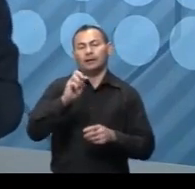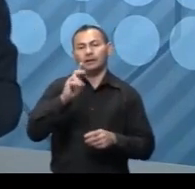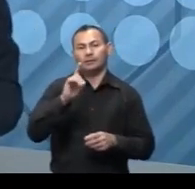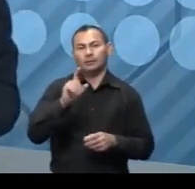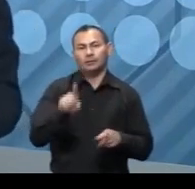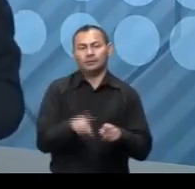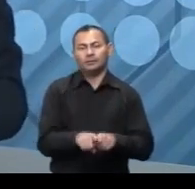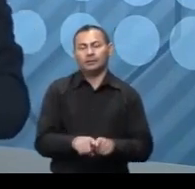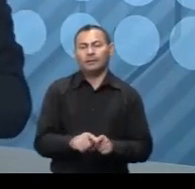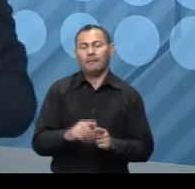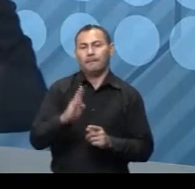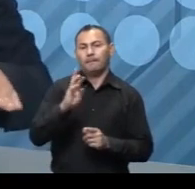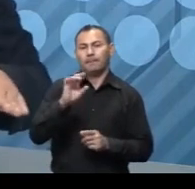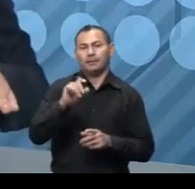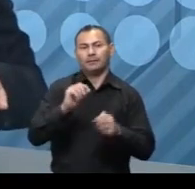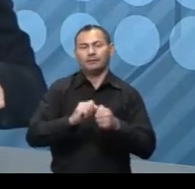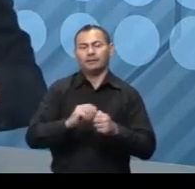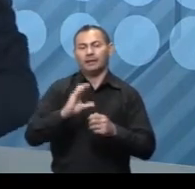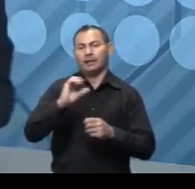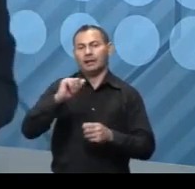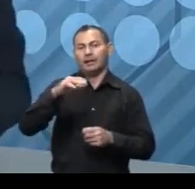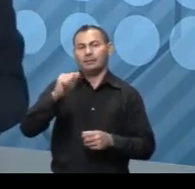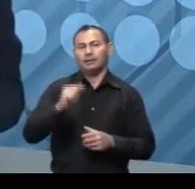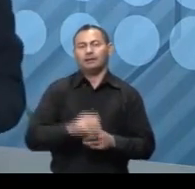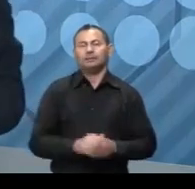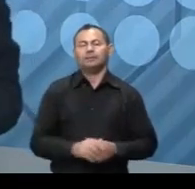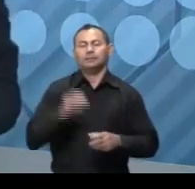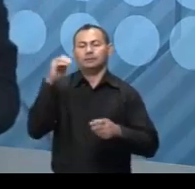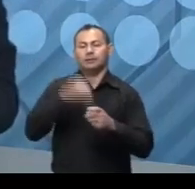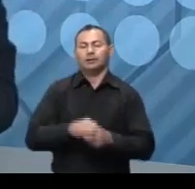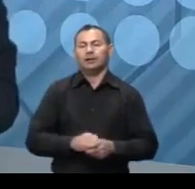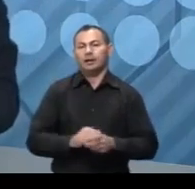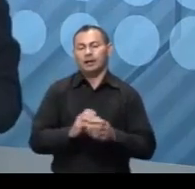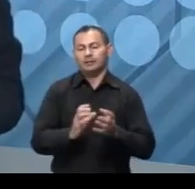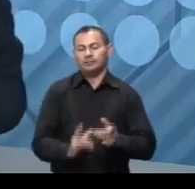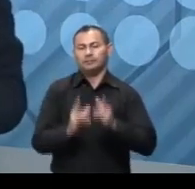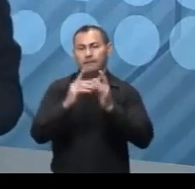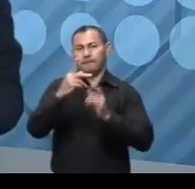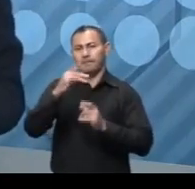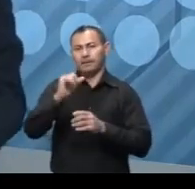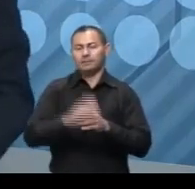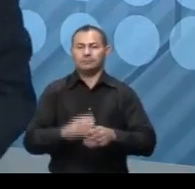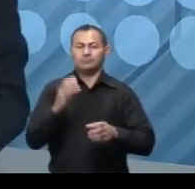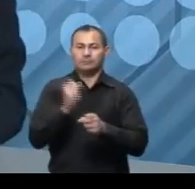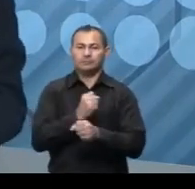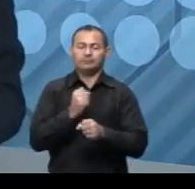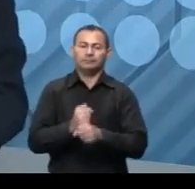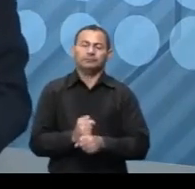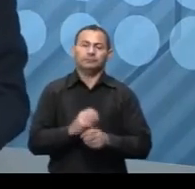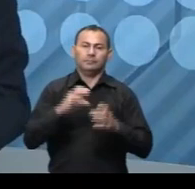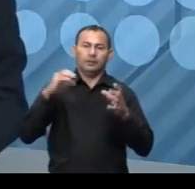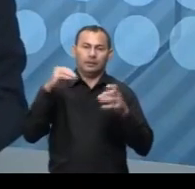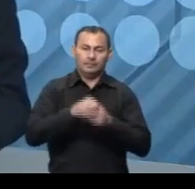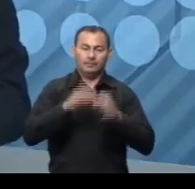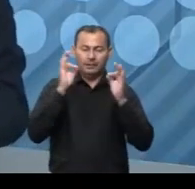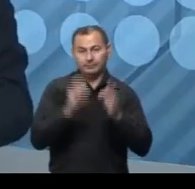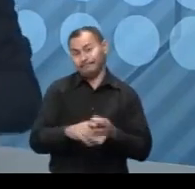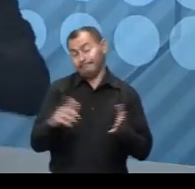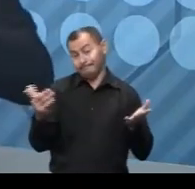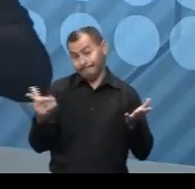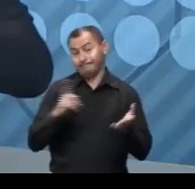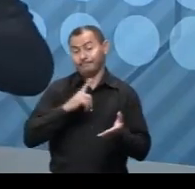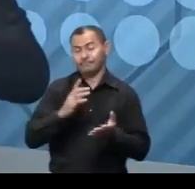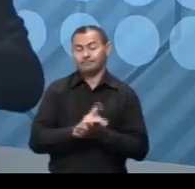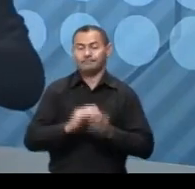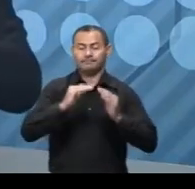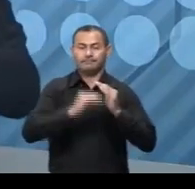graduada, né? Jogo uma brita ali para fazer uma cama. Joga a armação do piso e concreta. Compacta bem, né? Senão a gente vai ter